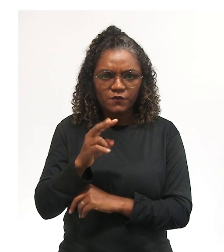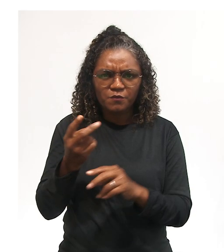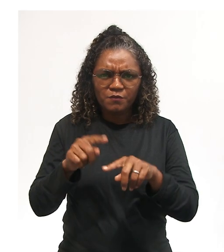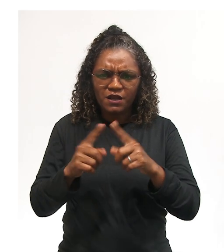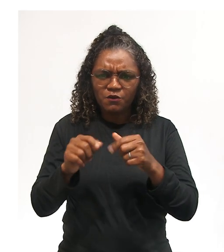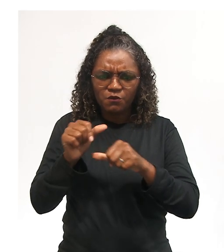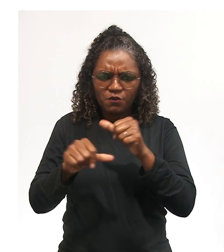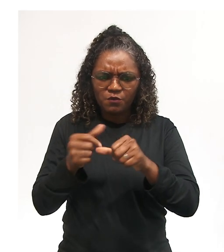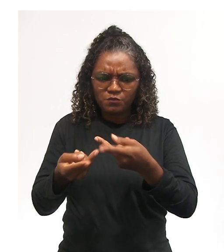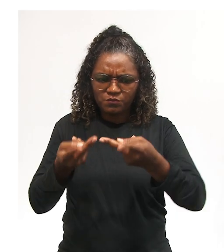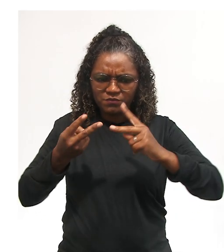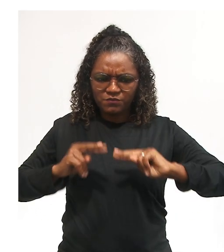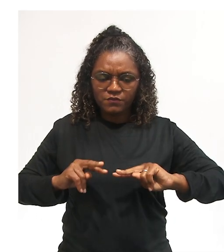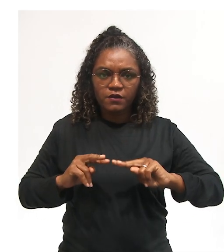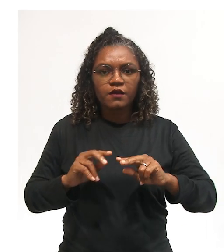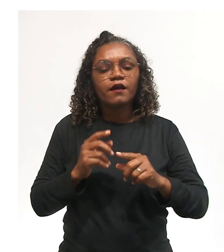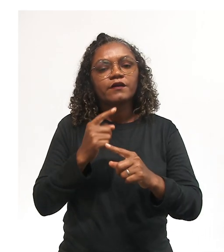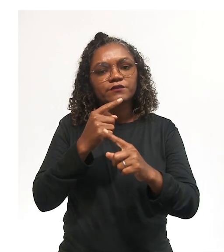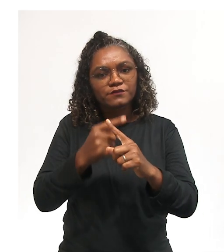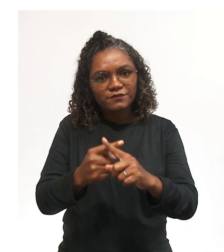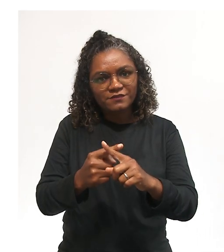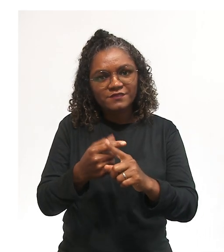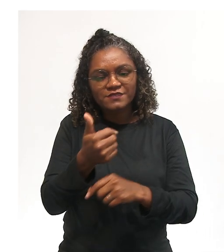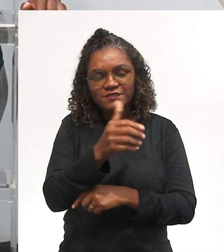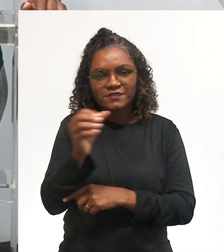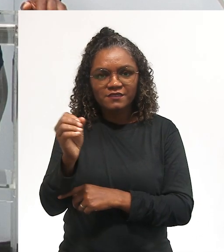percentual? Você vai multiplicar por 100.